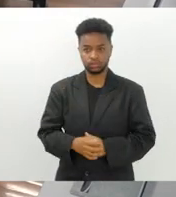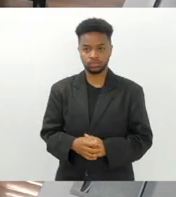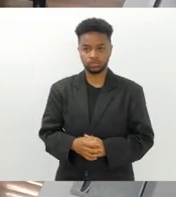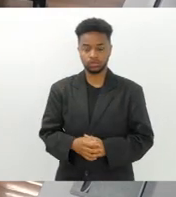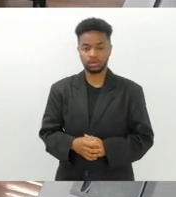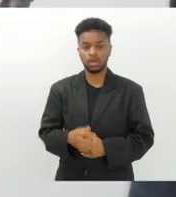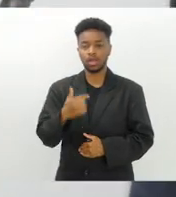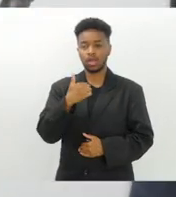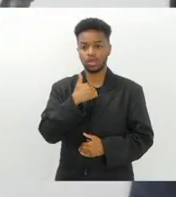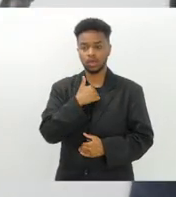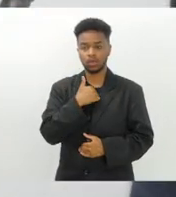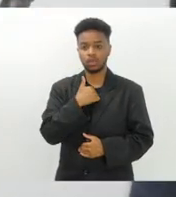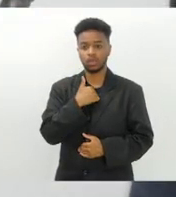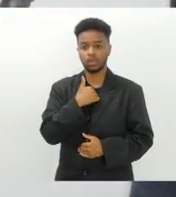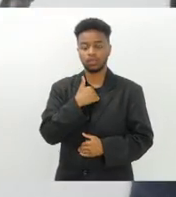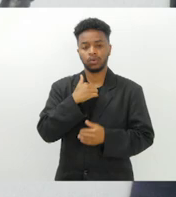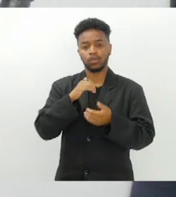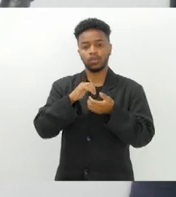vou cumprimentar